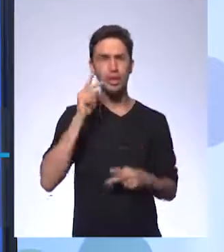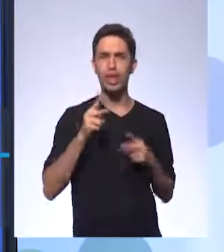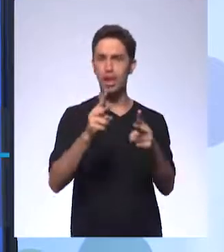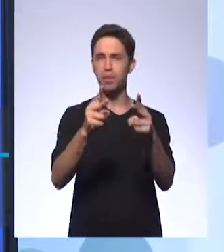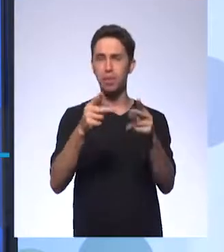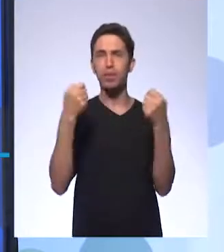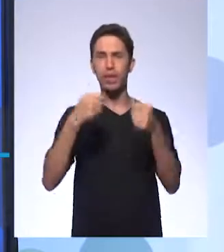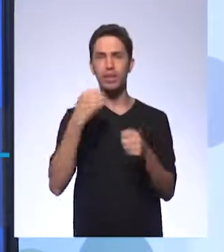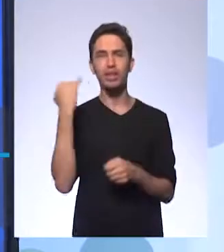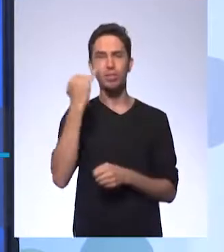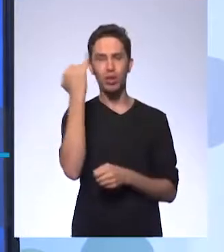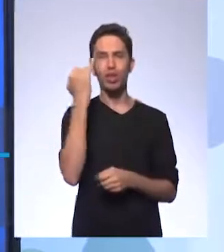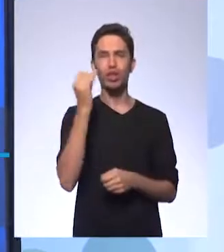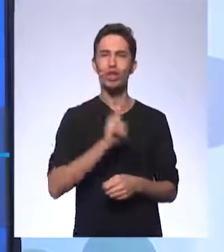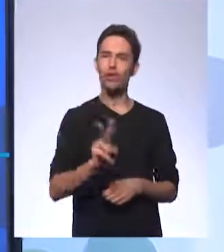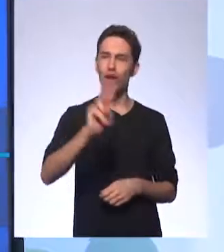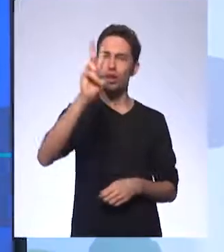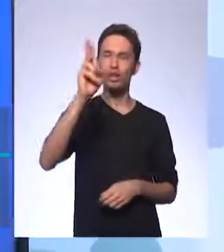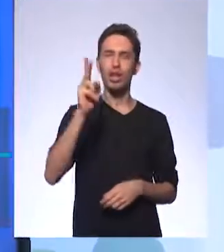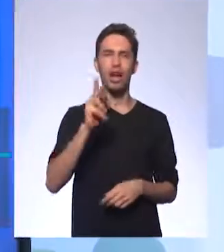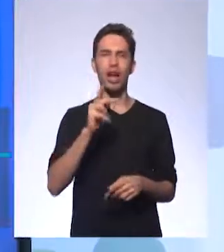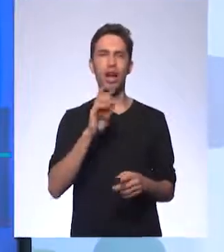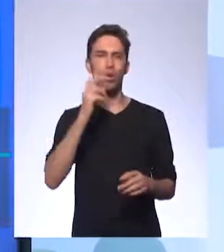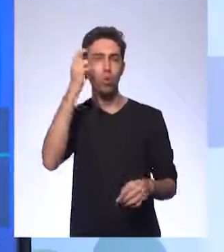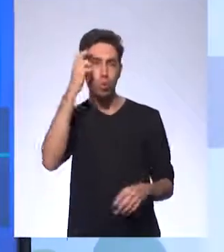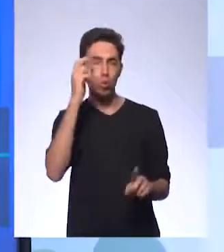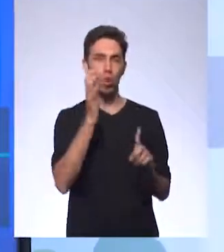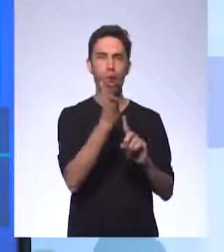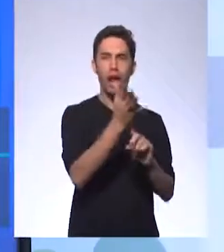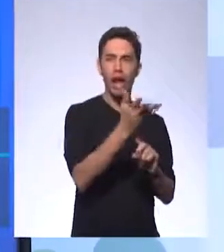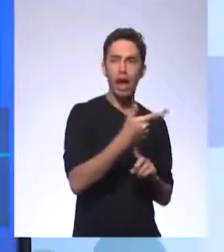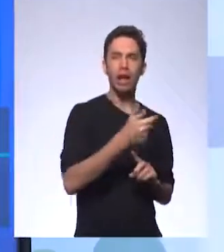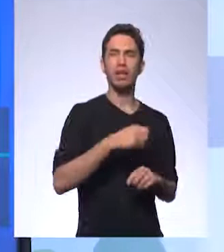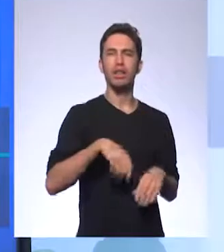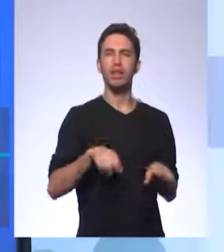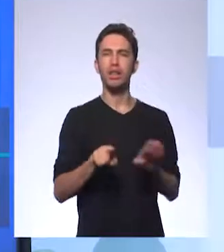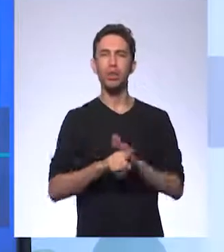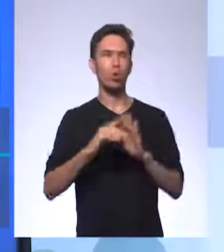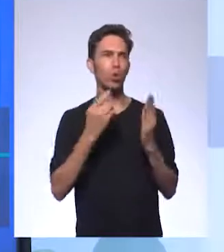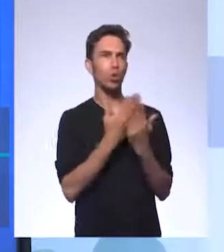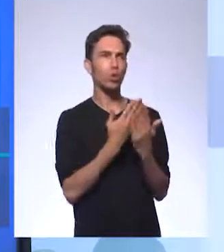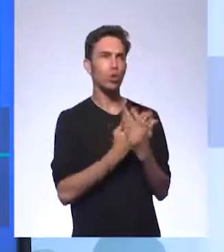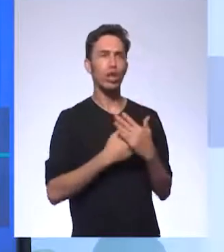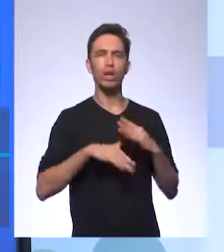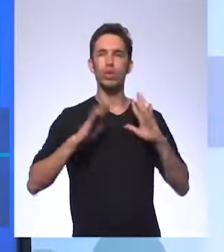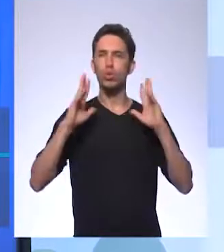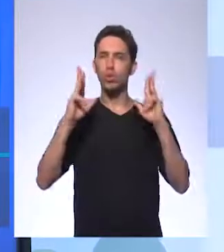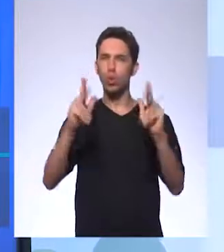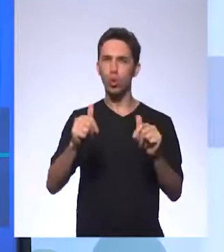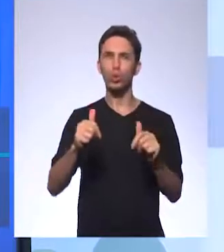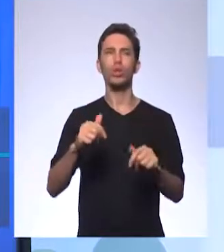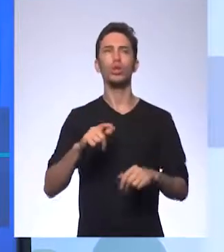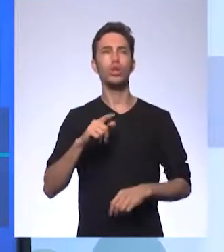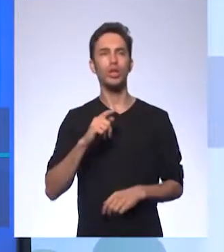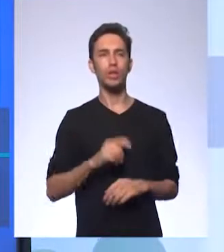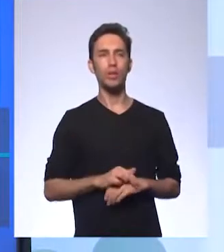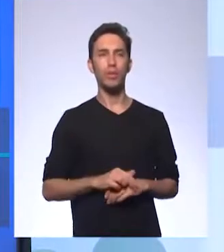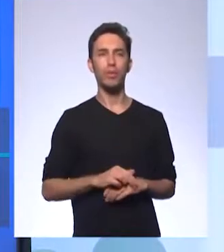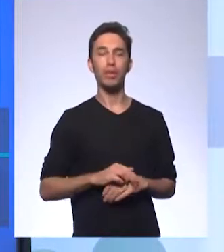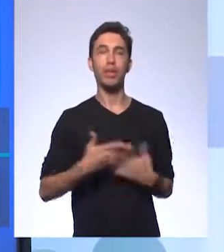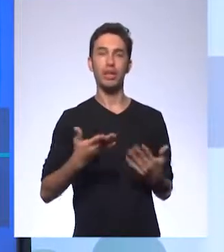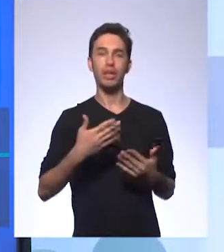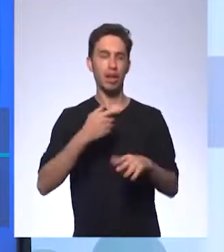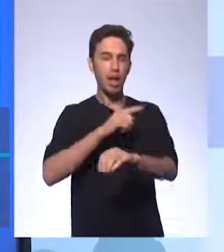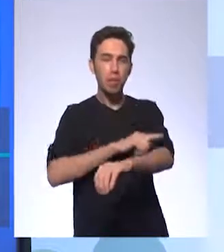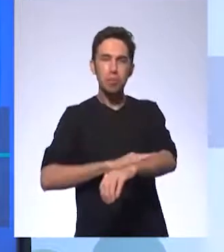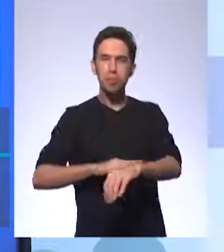a cultura, a arte, os artistas, os estudantes, todas as pessoas que são